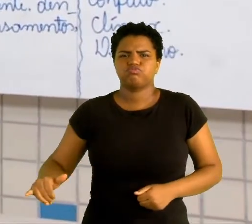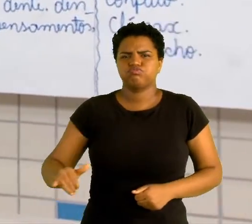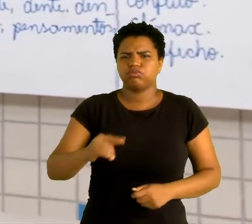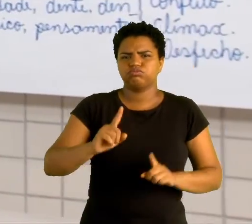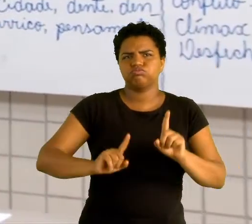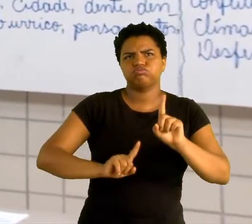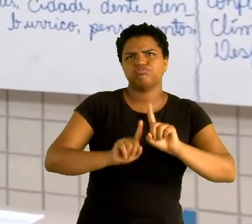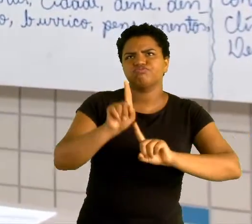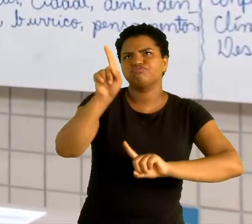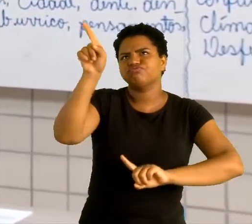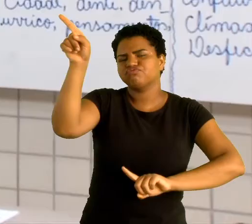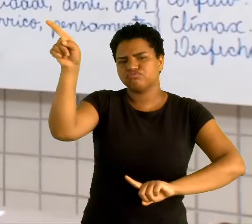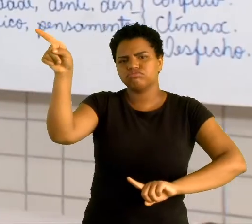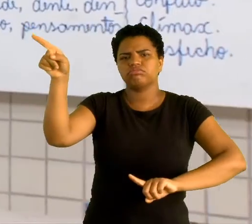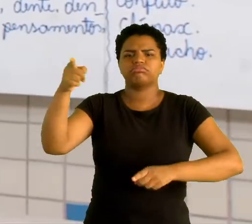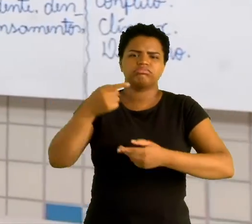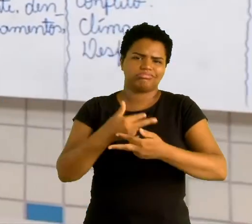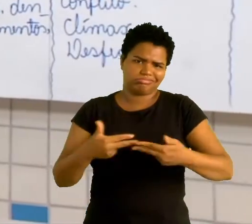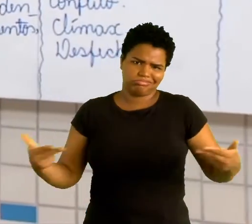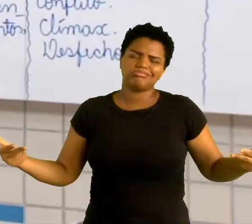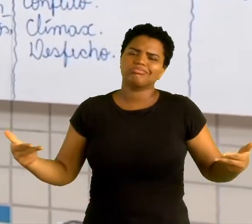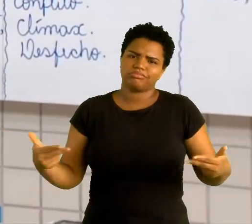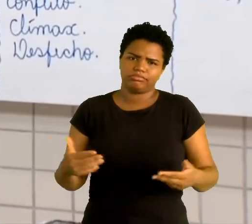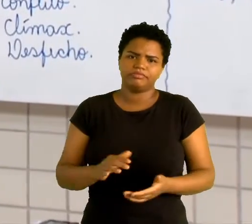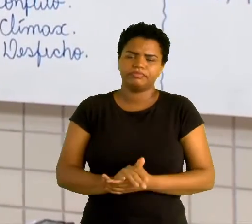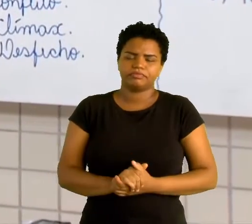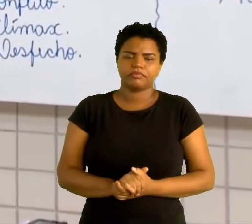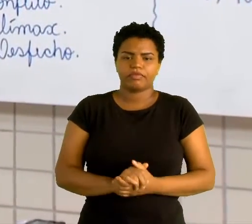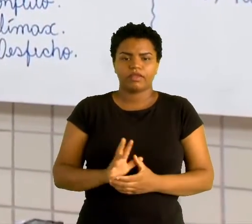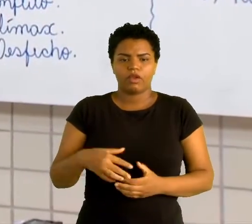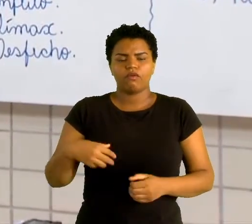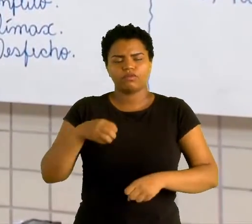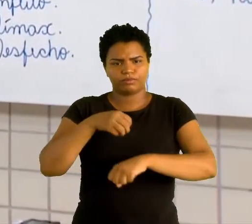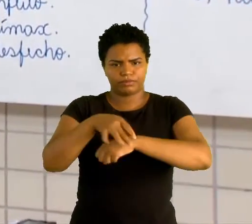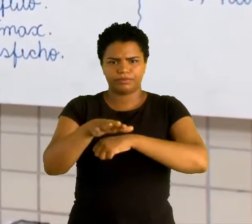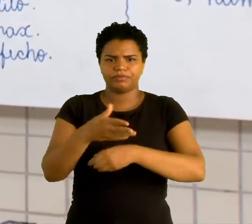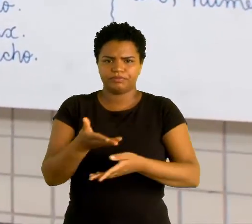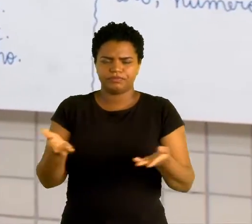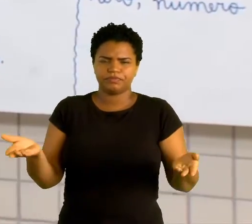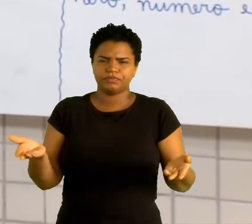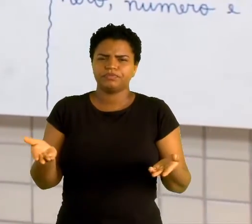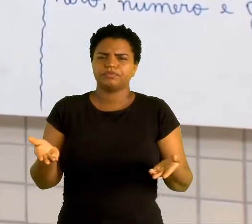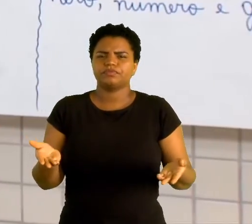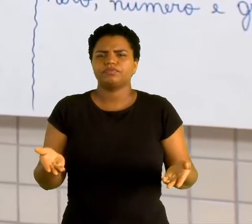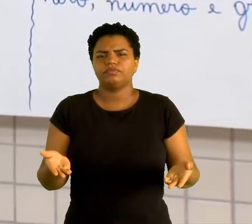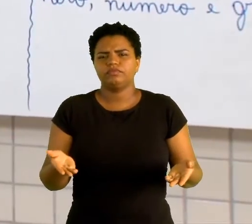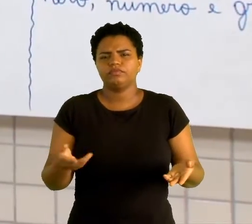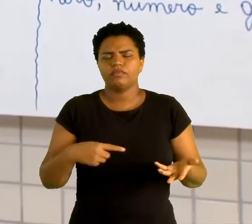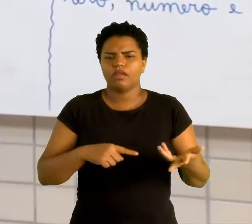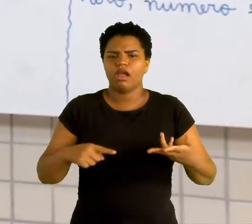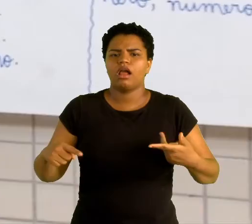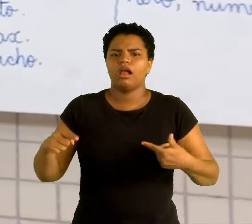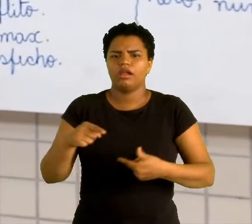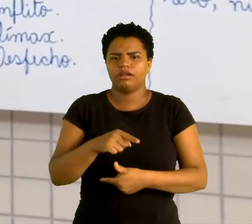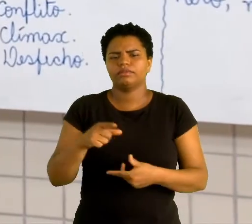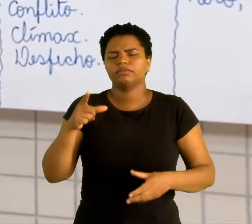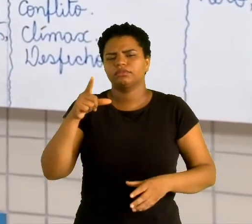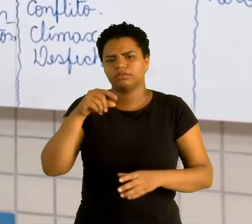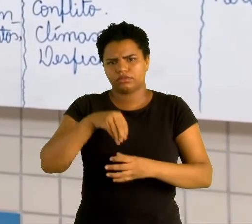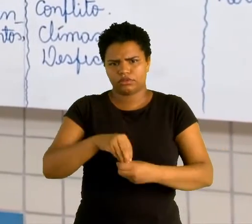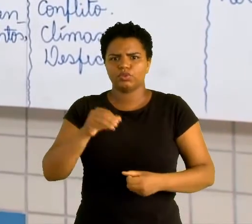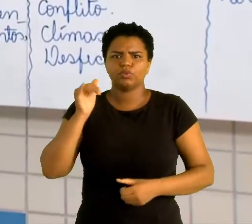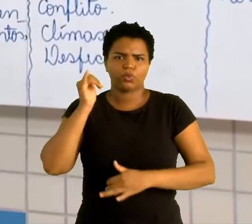assim por diante. Então, vou falar para vocês, né, a respeito dos elementos que nós temos em um